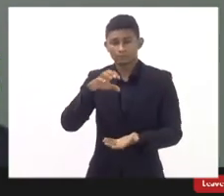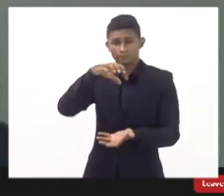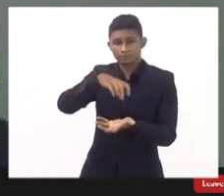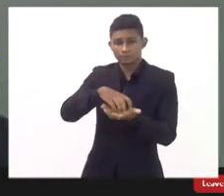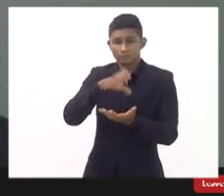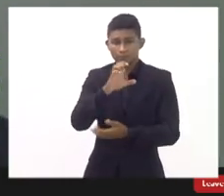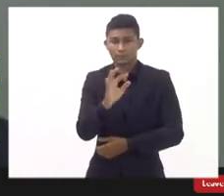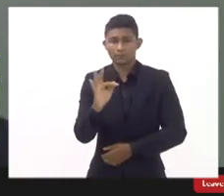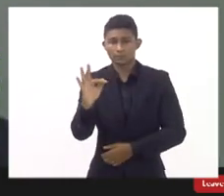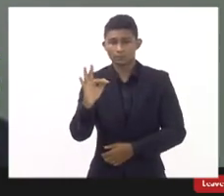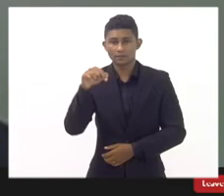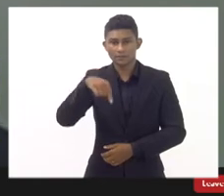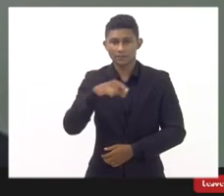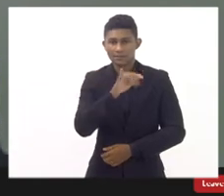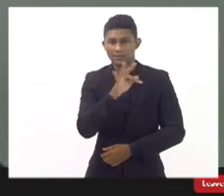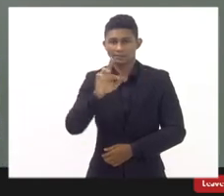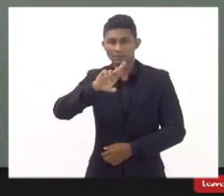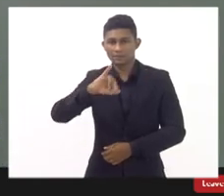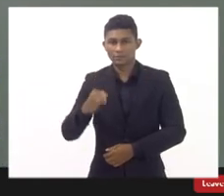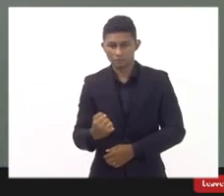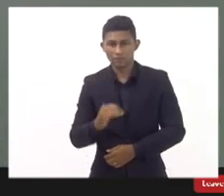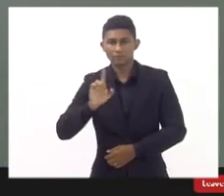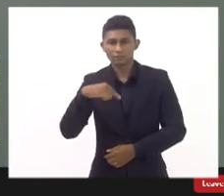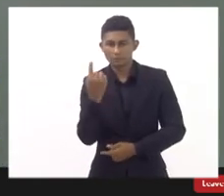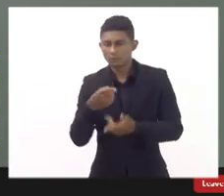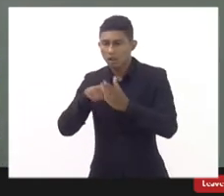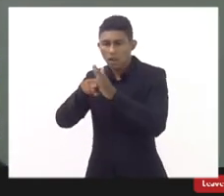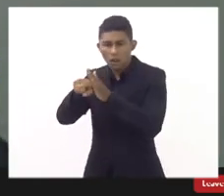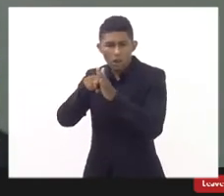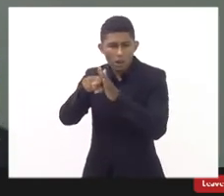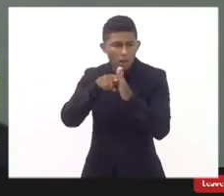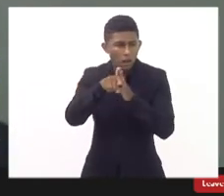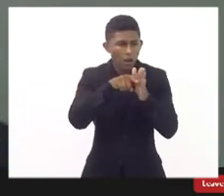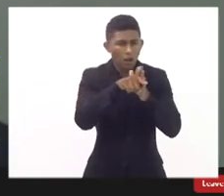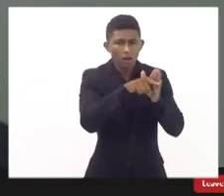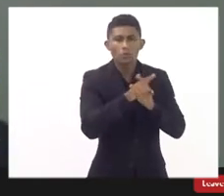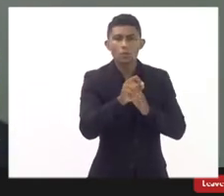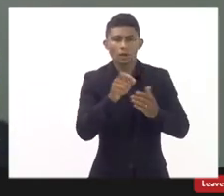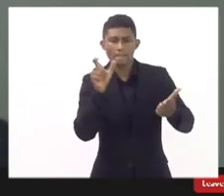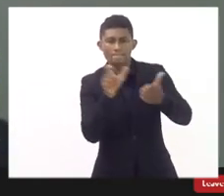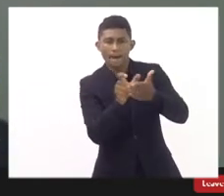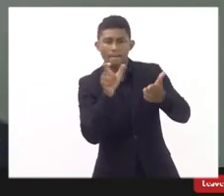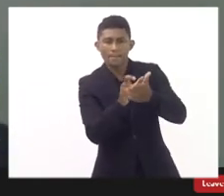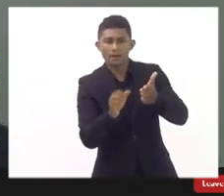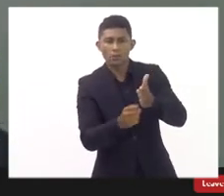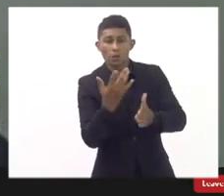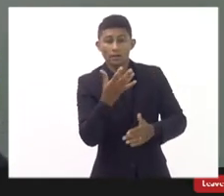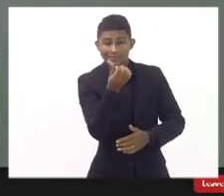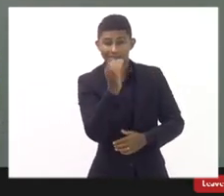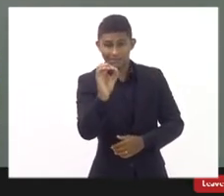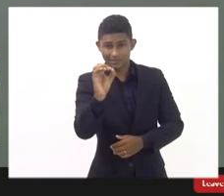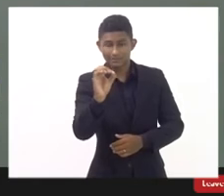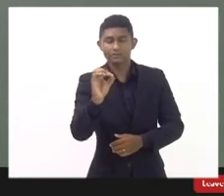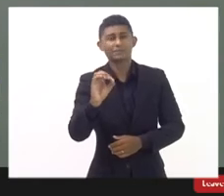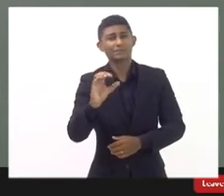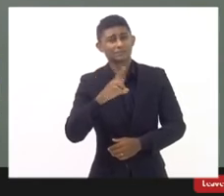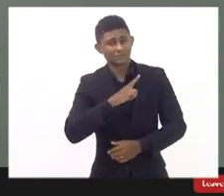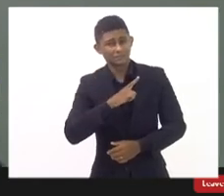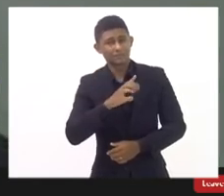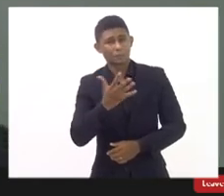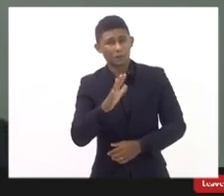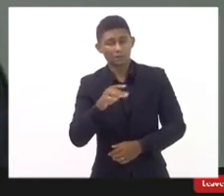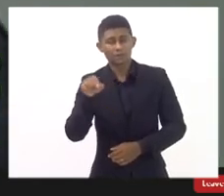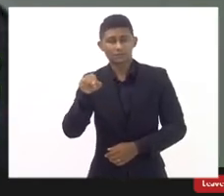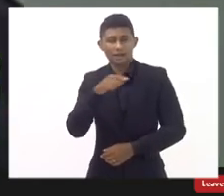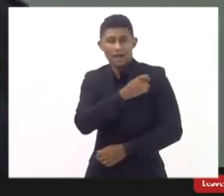Federal Fluminense, se nós fizermos um levantamento dessa necessidade, além das 60 passagens, a gente chega no número aí de pelo menos 70%